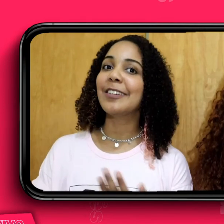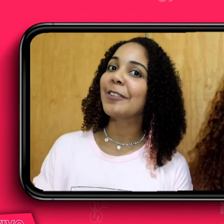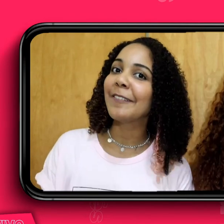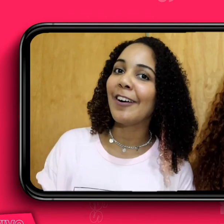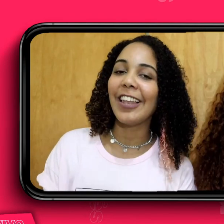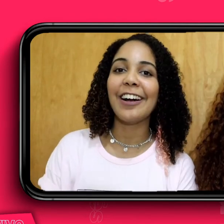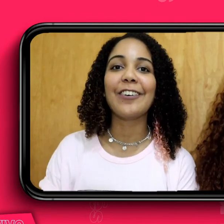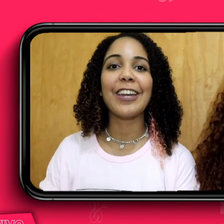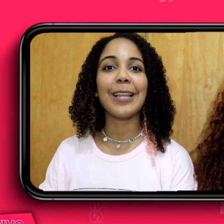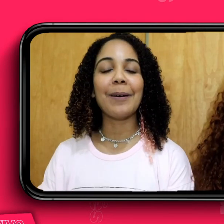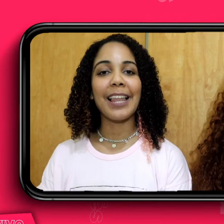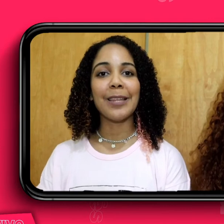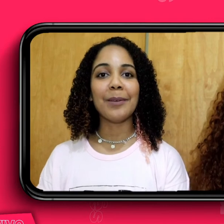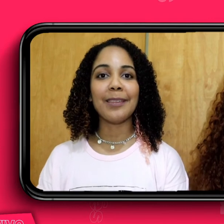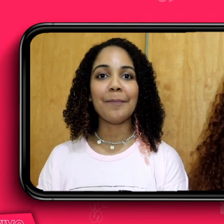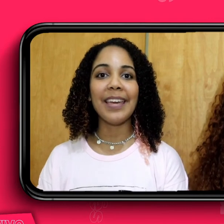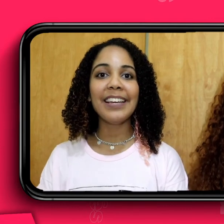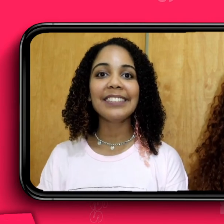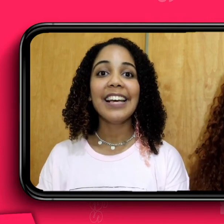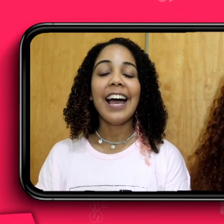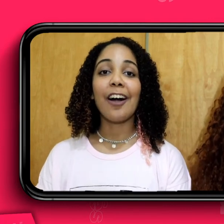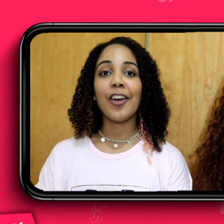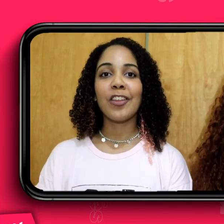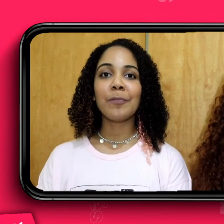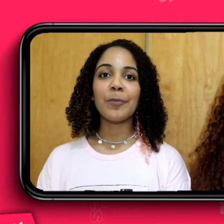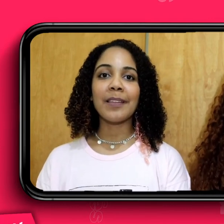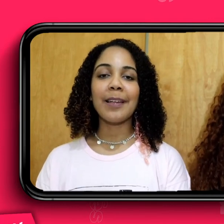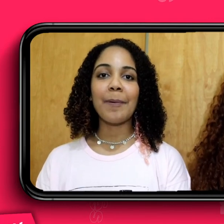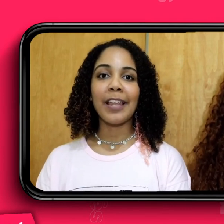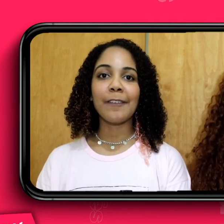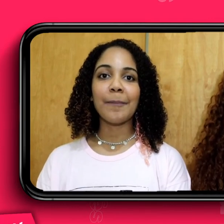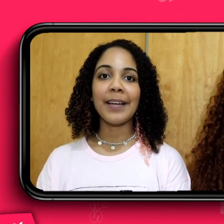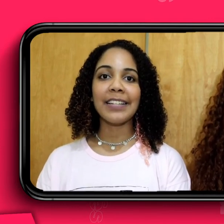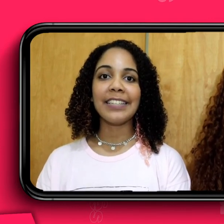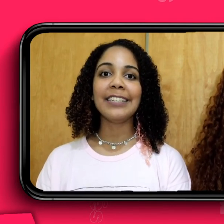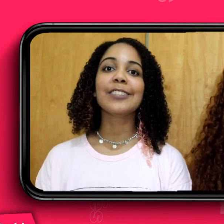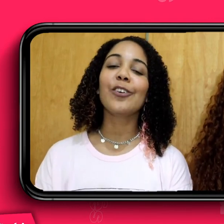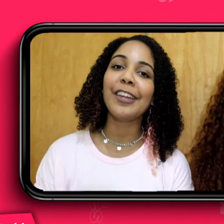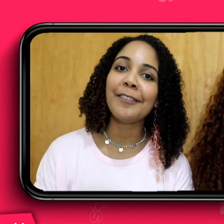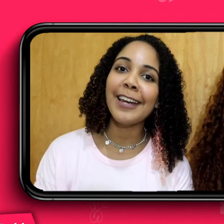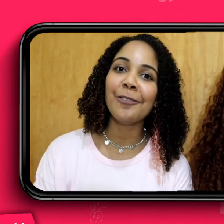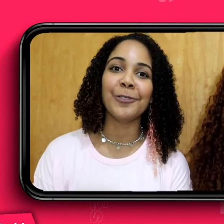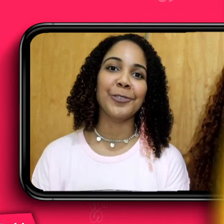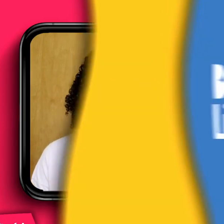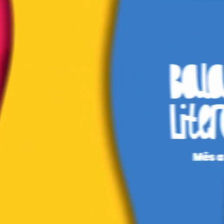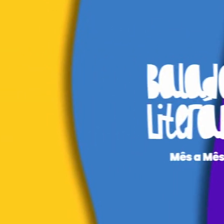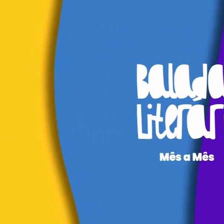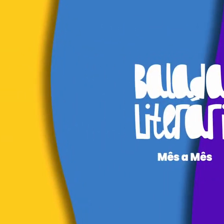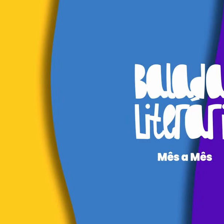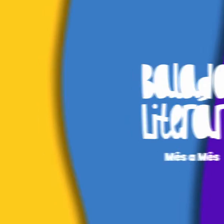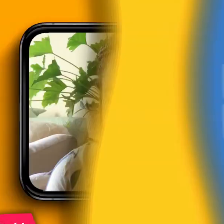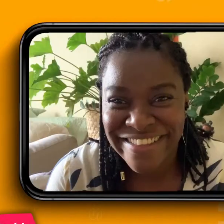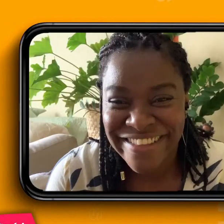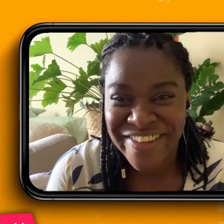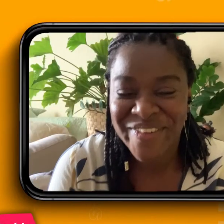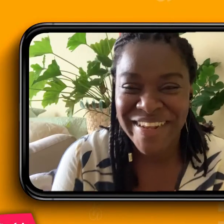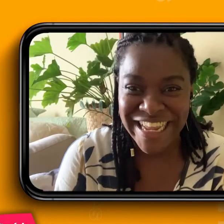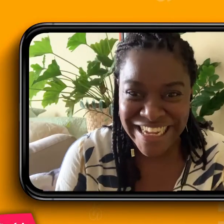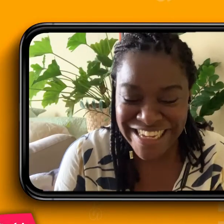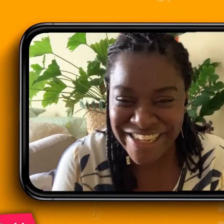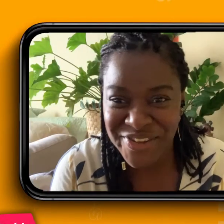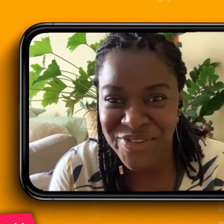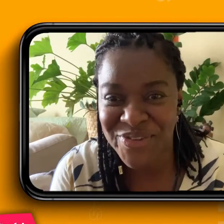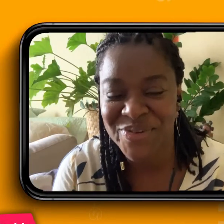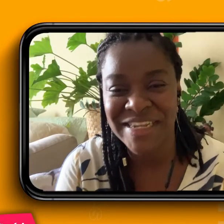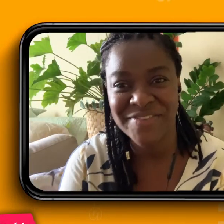essa edição que vai rolar agora da Balada Mês a Mês. Agora nós vamos passar a palavra para a atriz Olivia Araújo.